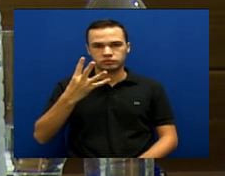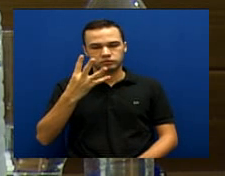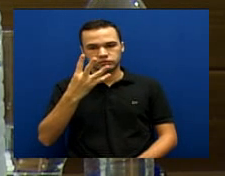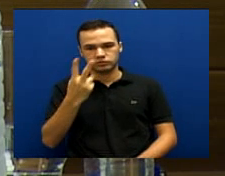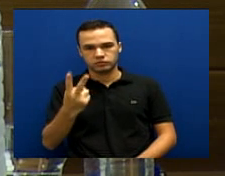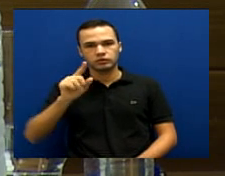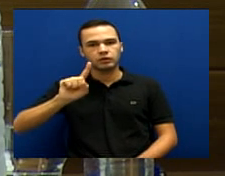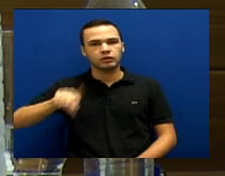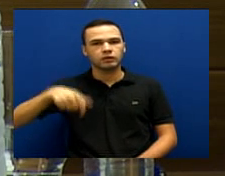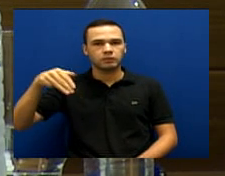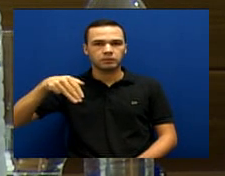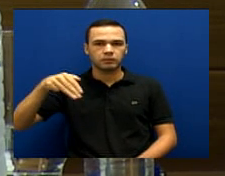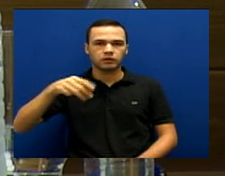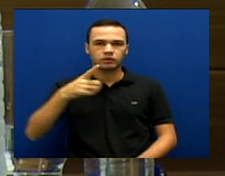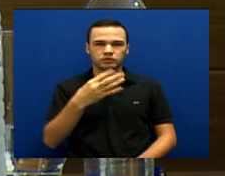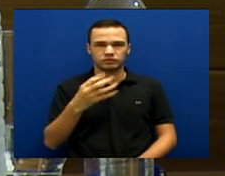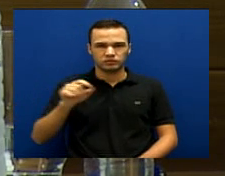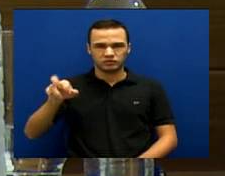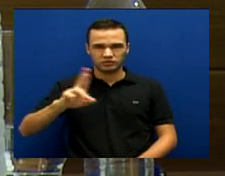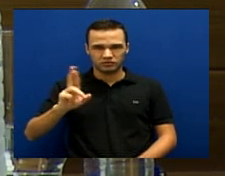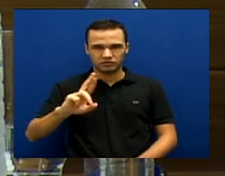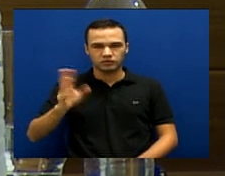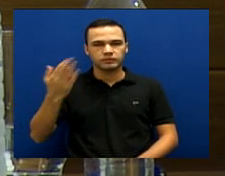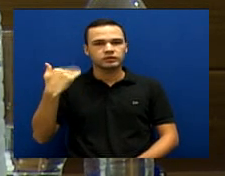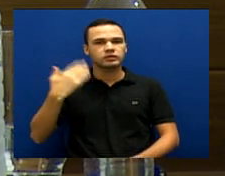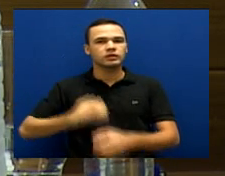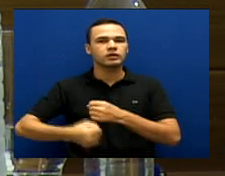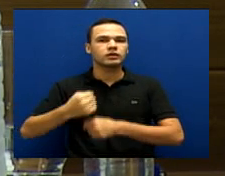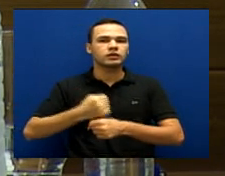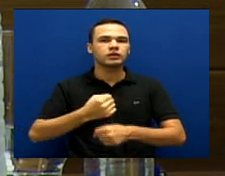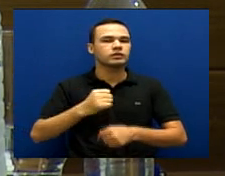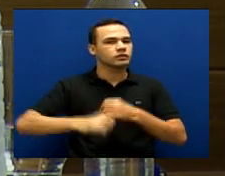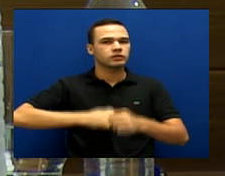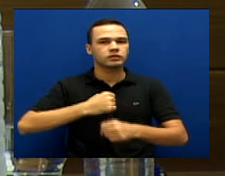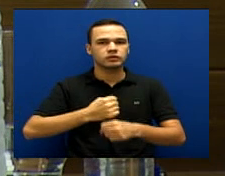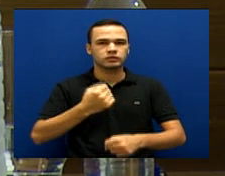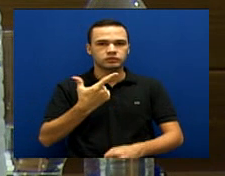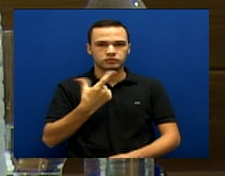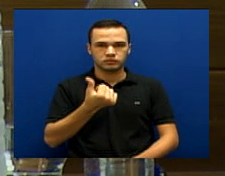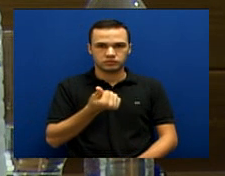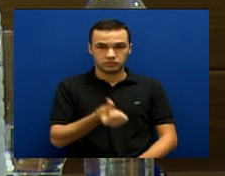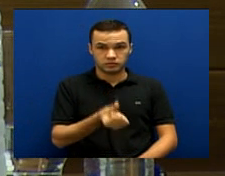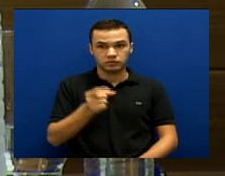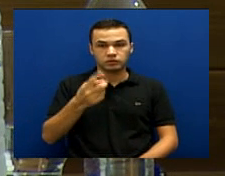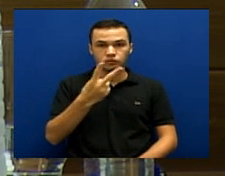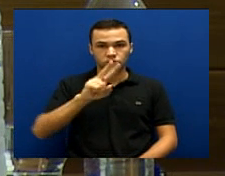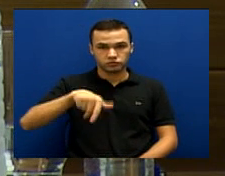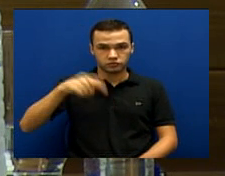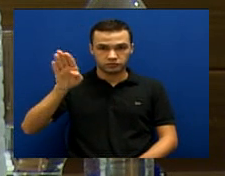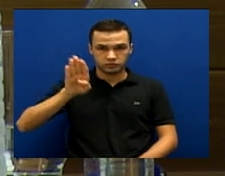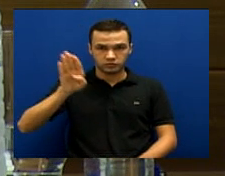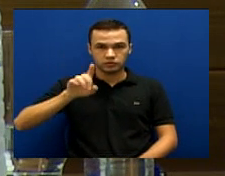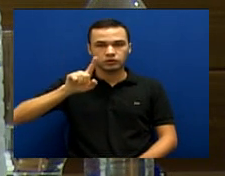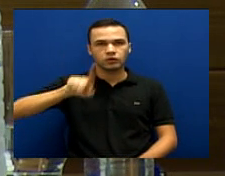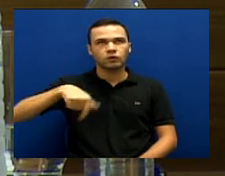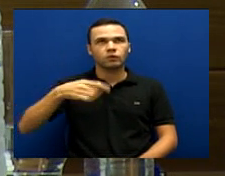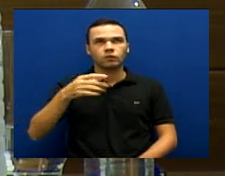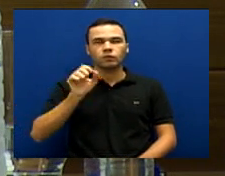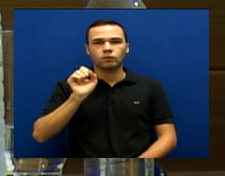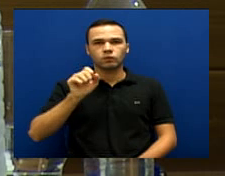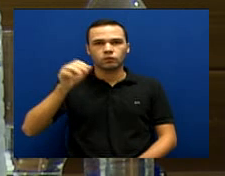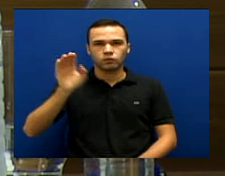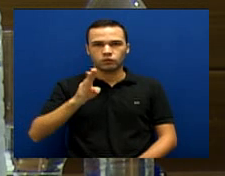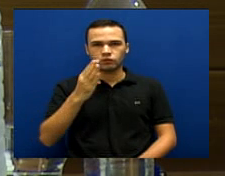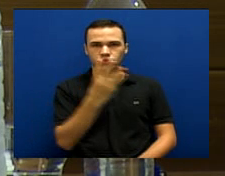mil reais arrecadado em 2016 da ordem de 2 bilhões quatrocentos e oitenta e um mil novecentos